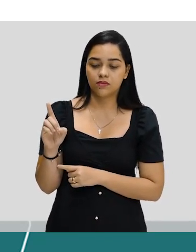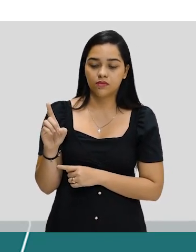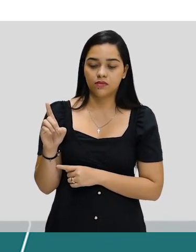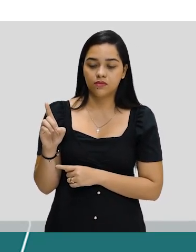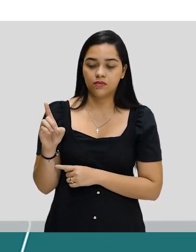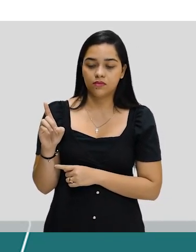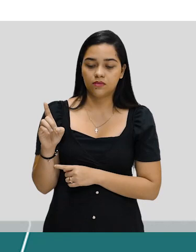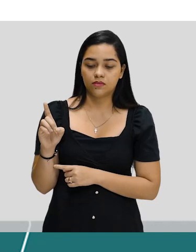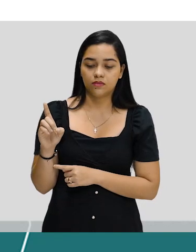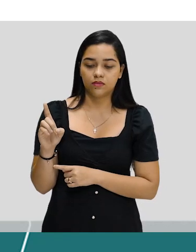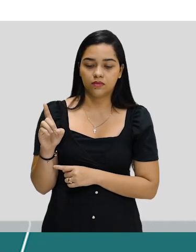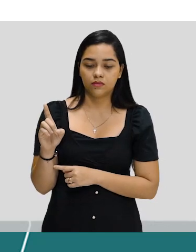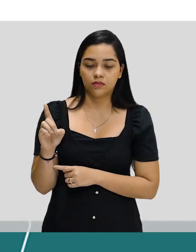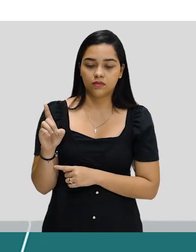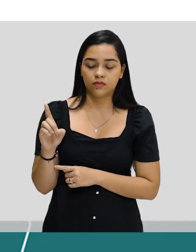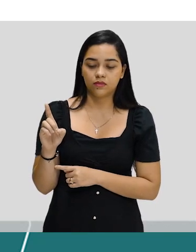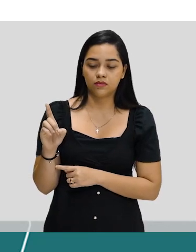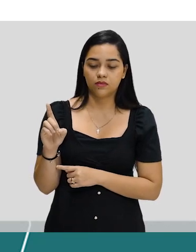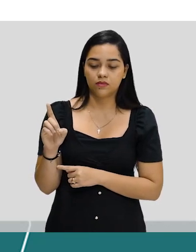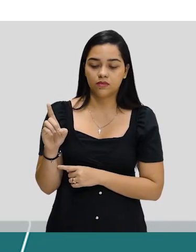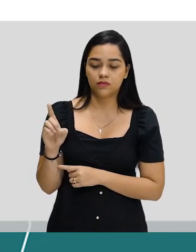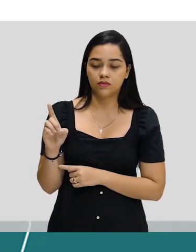sobretudo, principalmente,